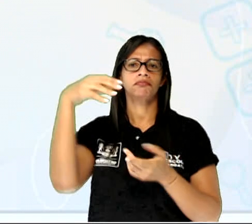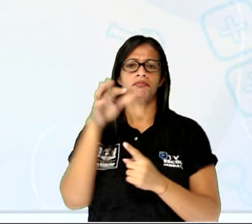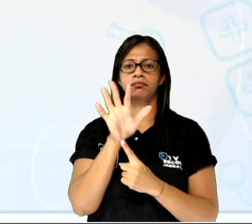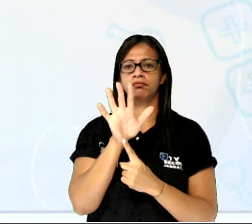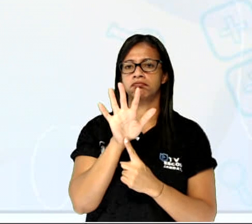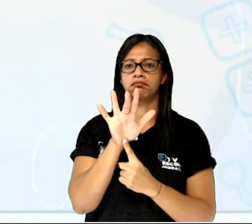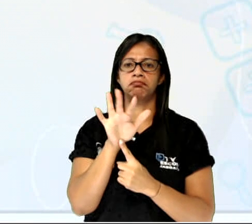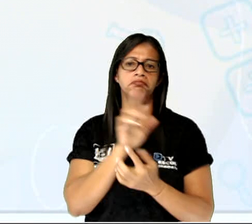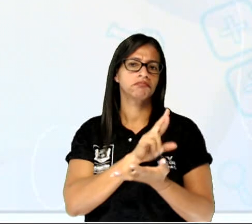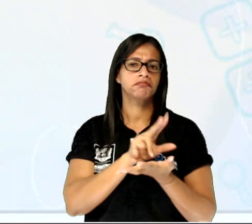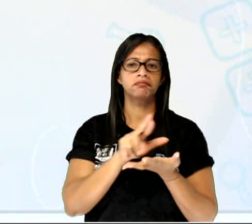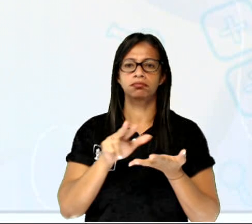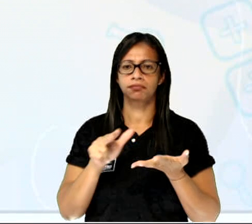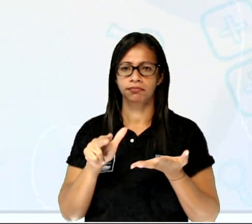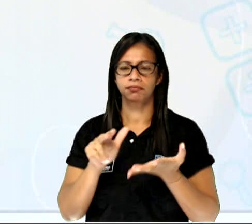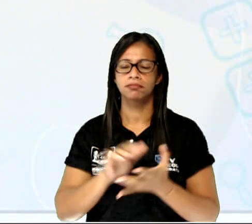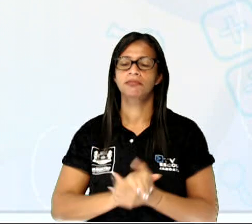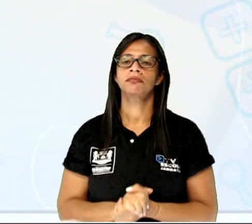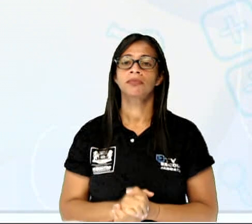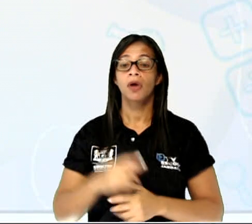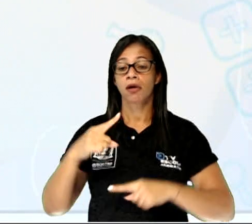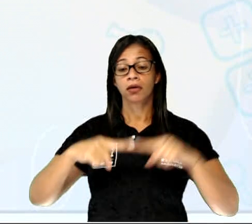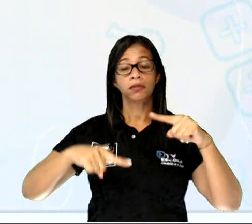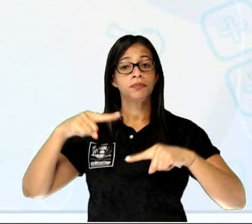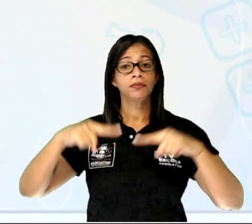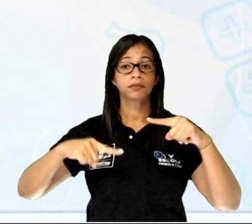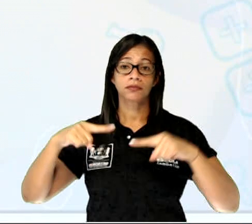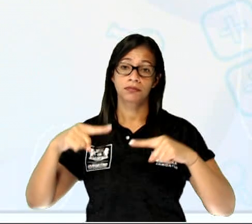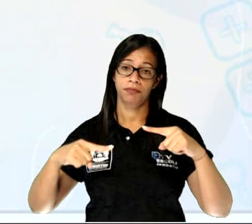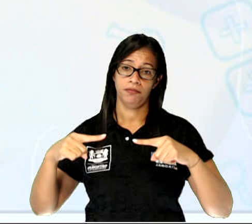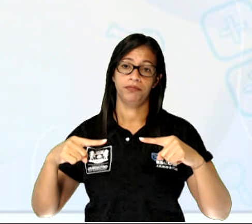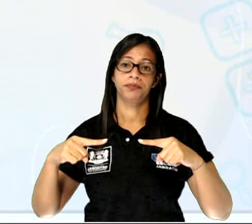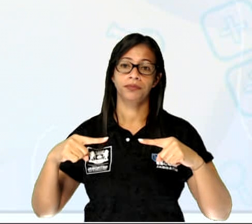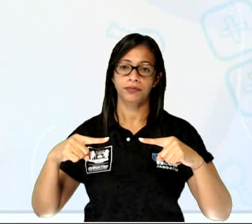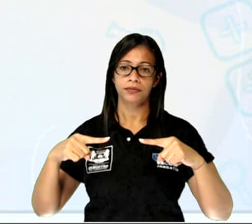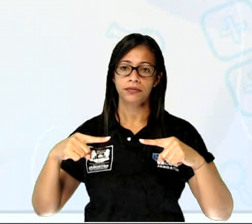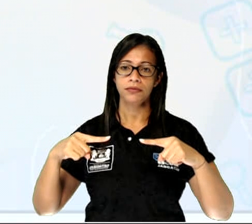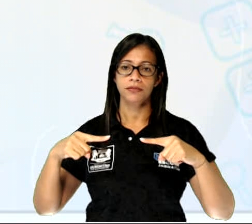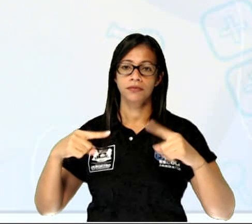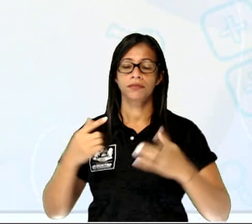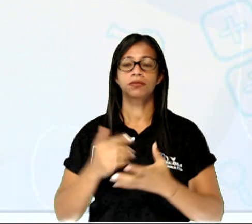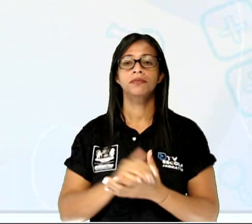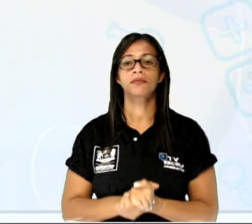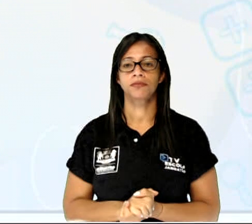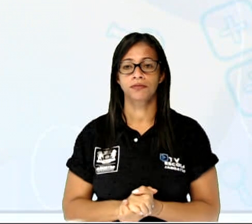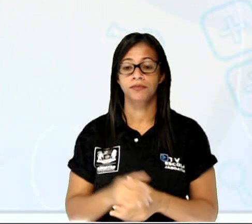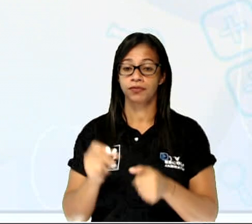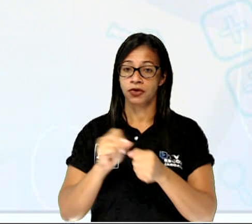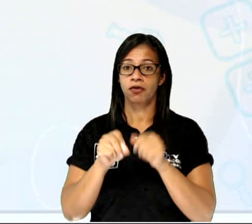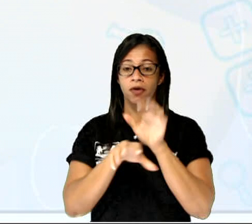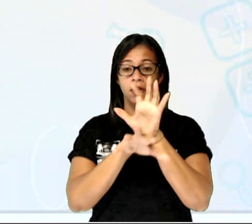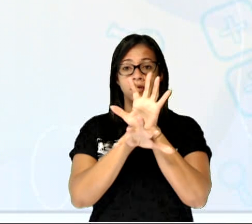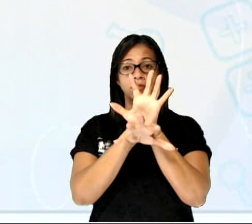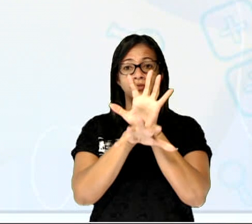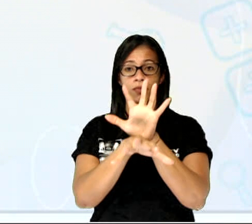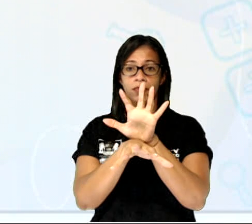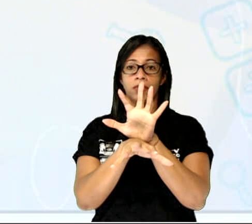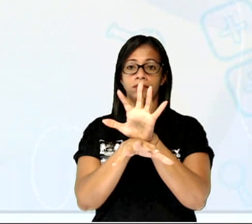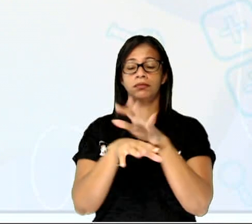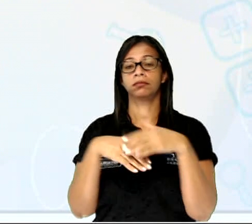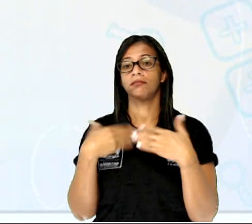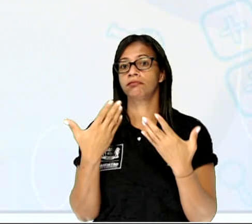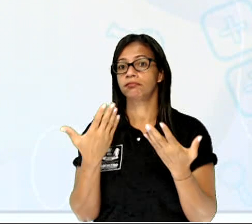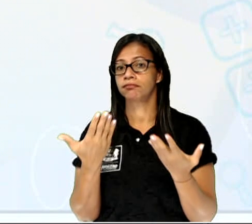vela, os objetos expostos a eles formam sombras. Então, é